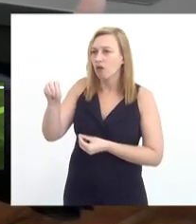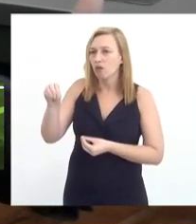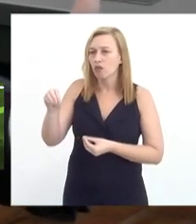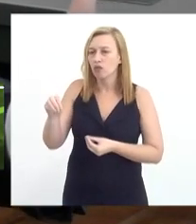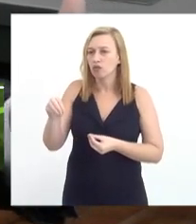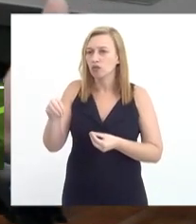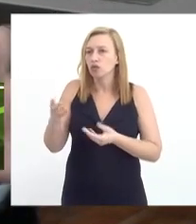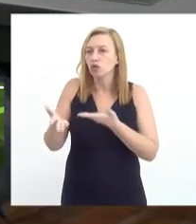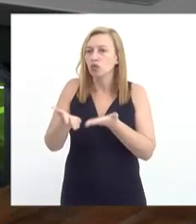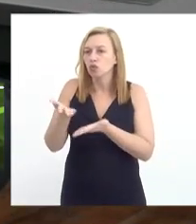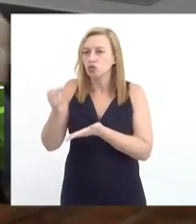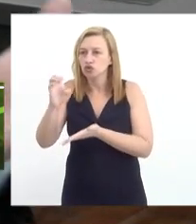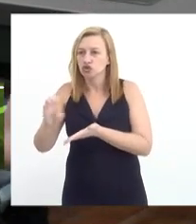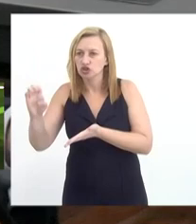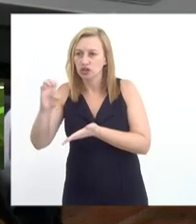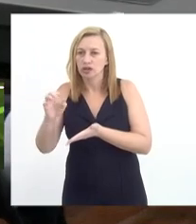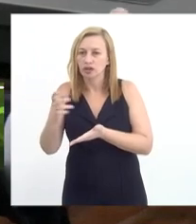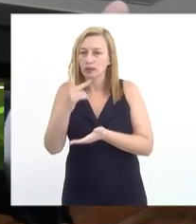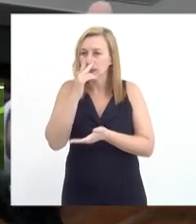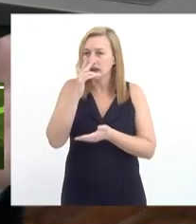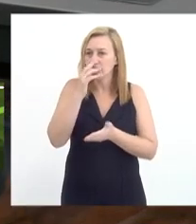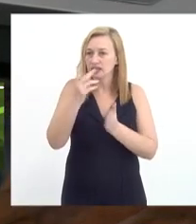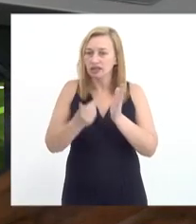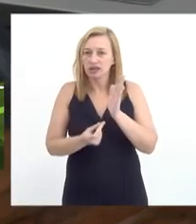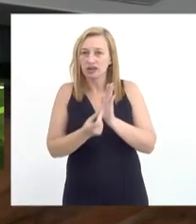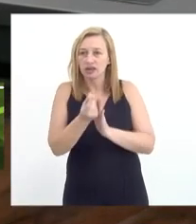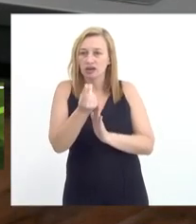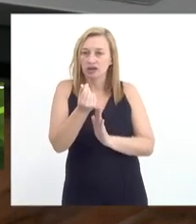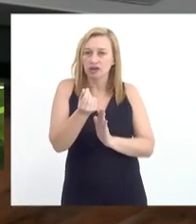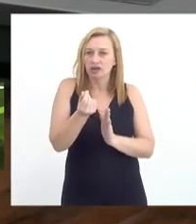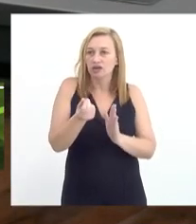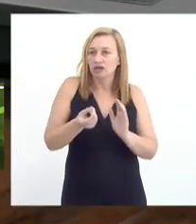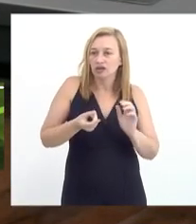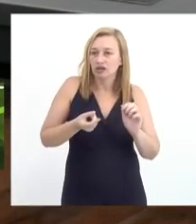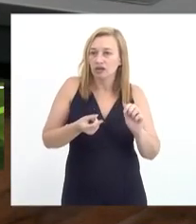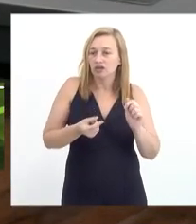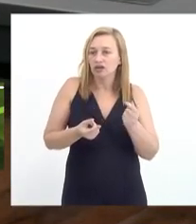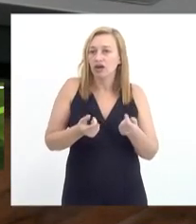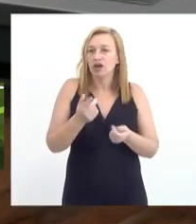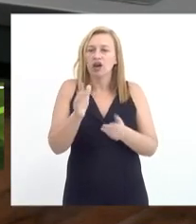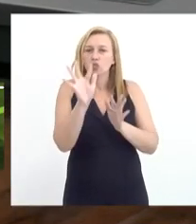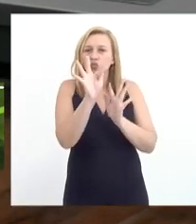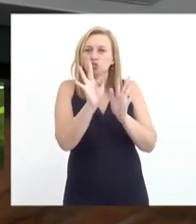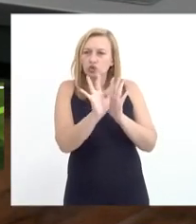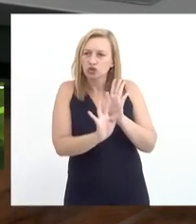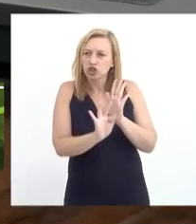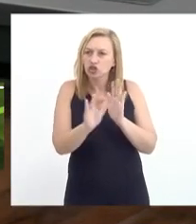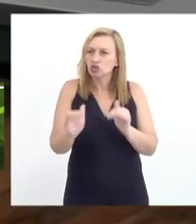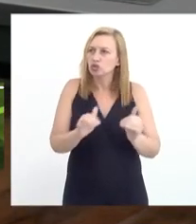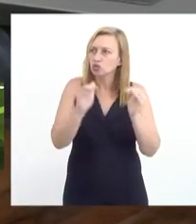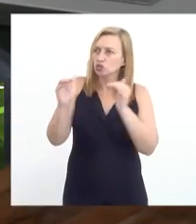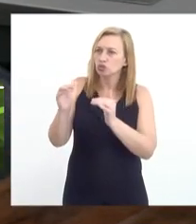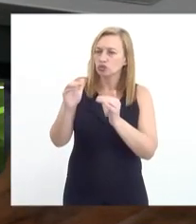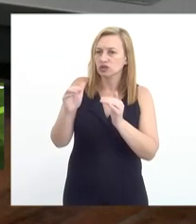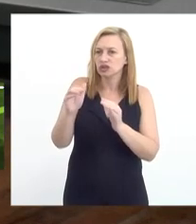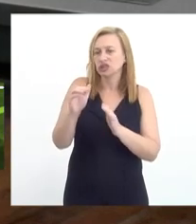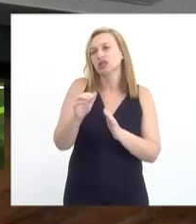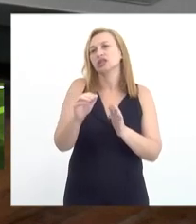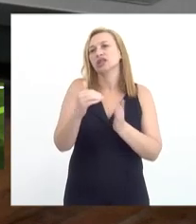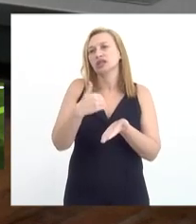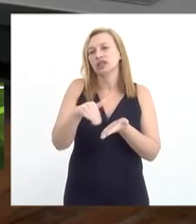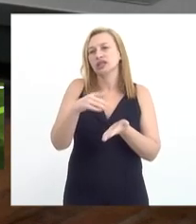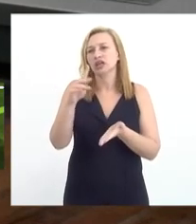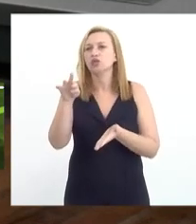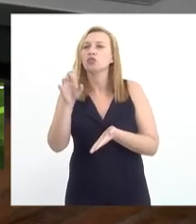estados Como se fosse Um agente financeiro Internacional Aliás Usando até um texto De uma compreensão Do seu subsecretário Bruno Sobral Como se a crise